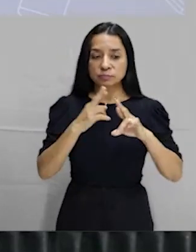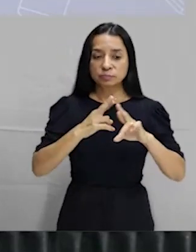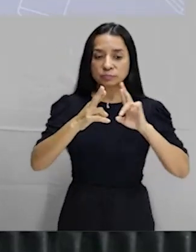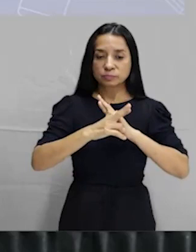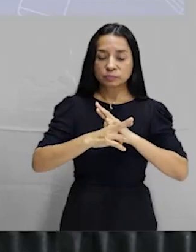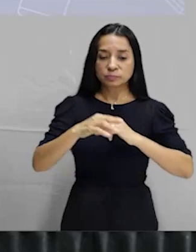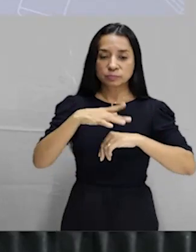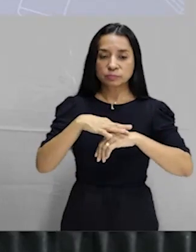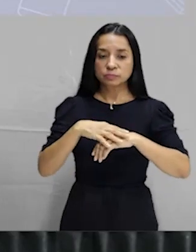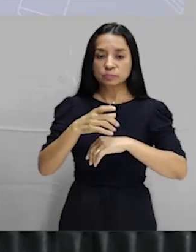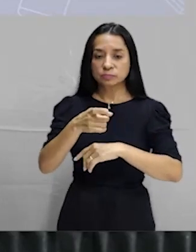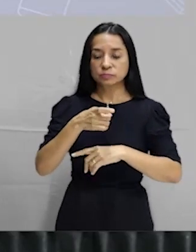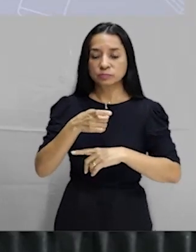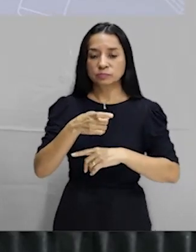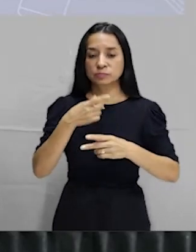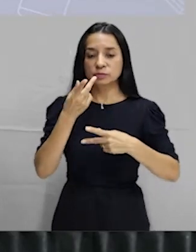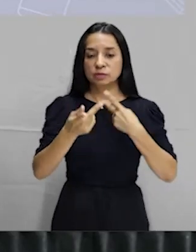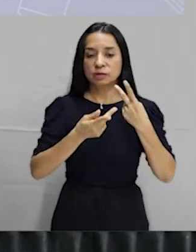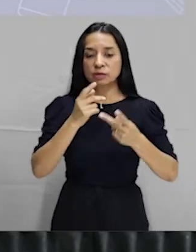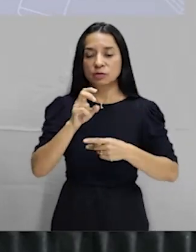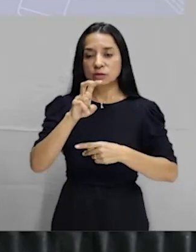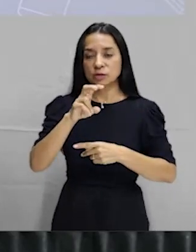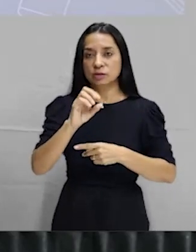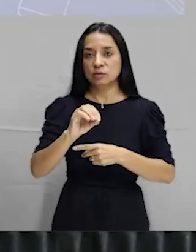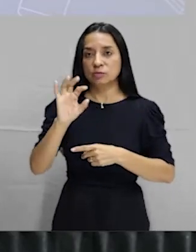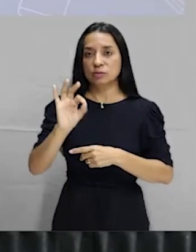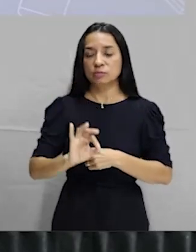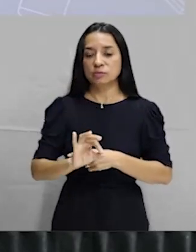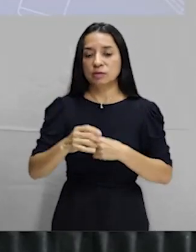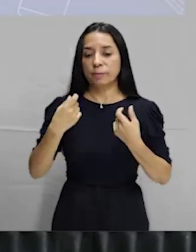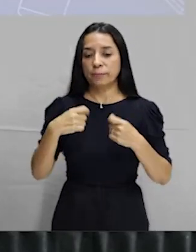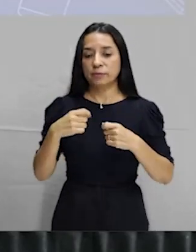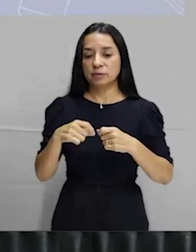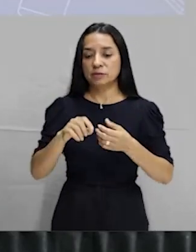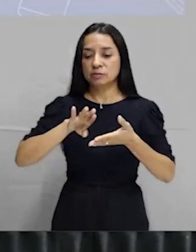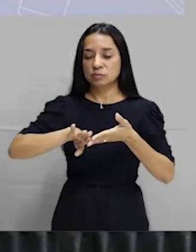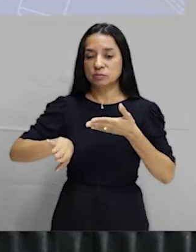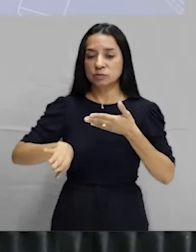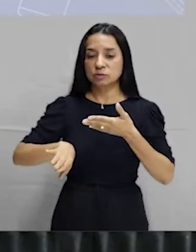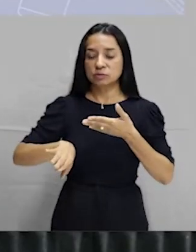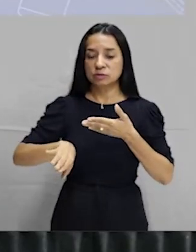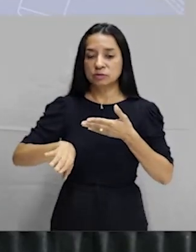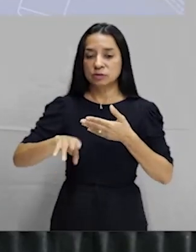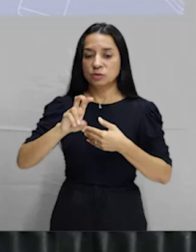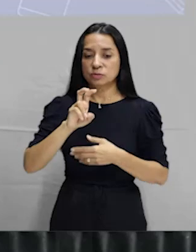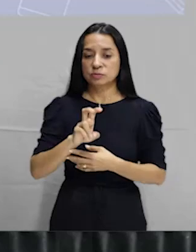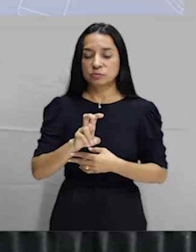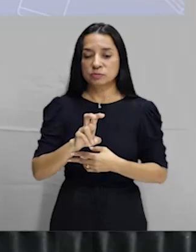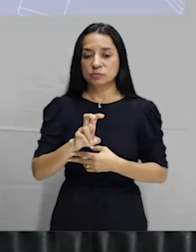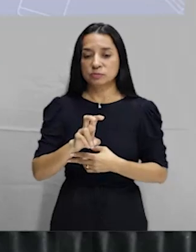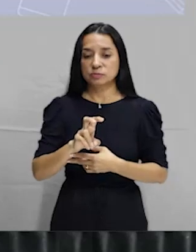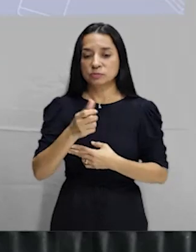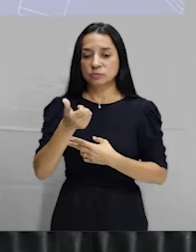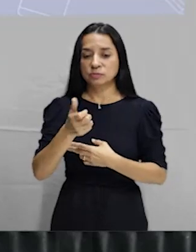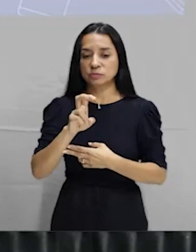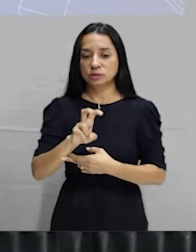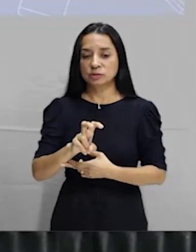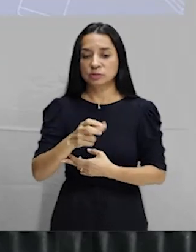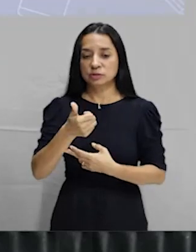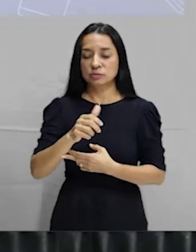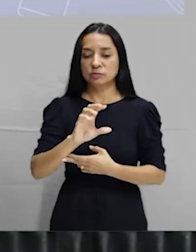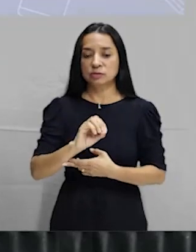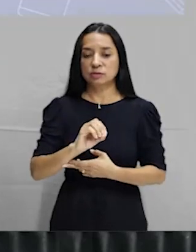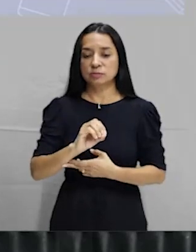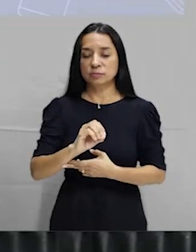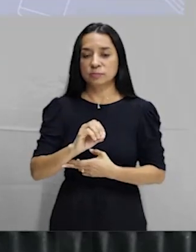doença X, ele falou lá que era 50%, mas eu preciso tirar o 5, o 15 e o